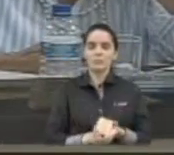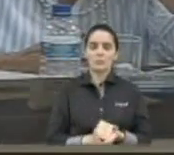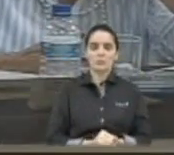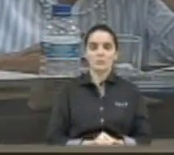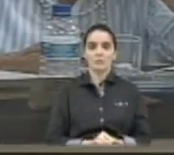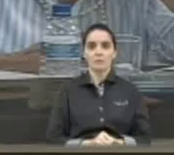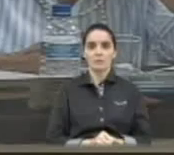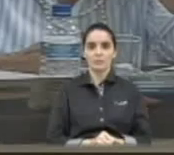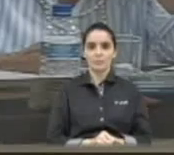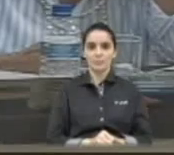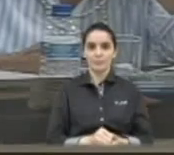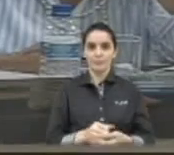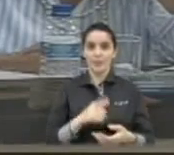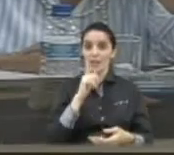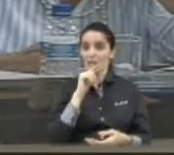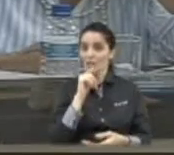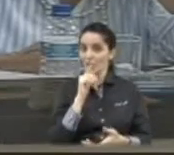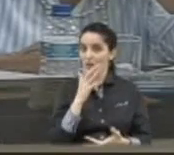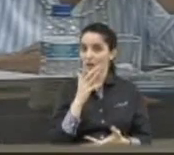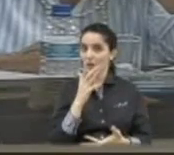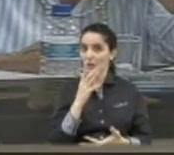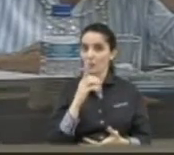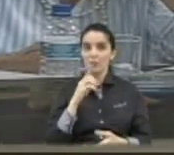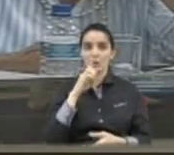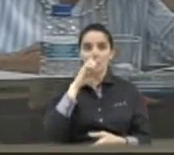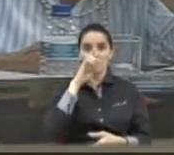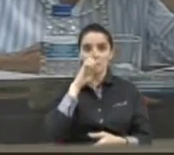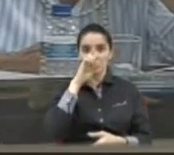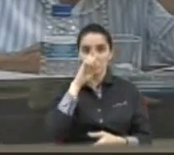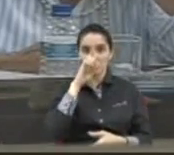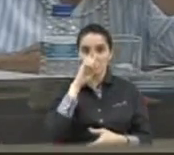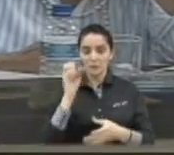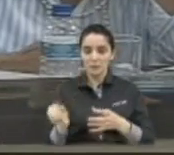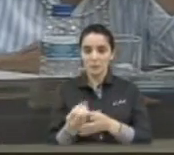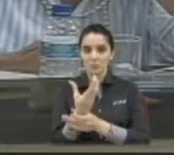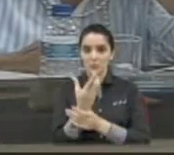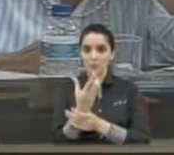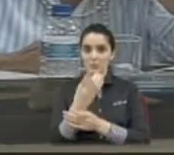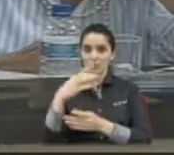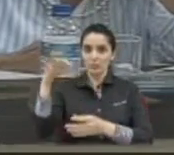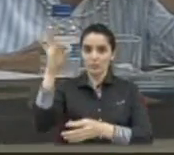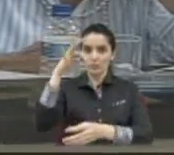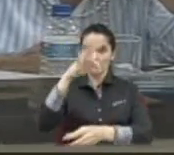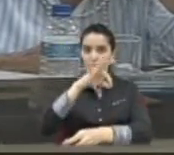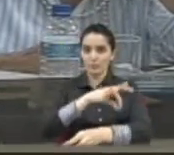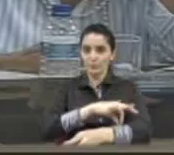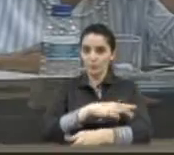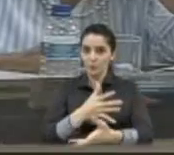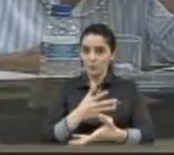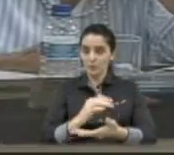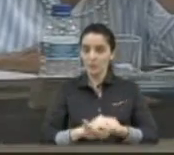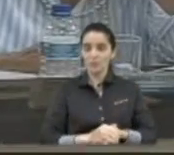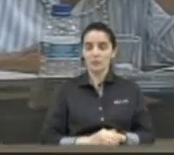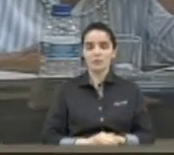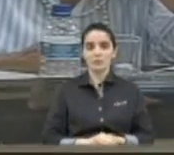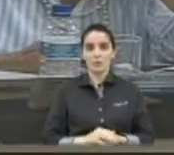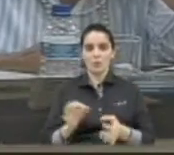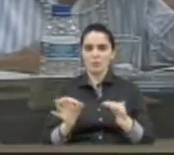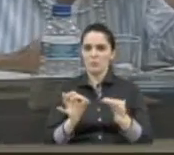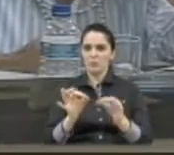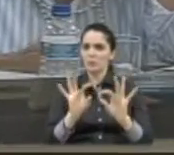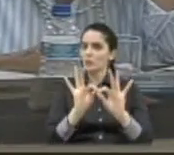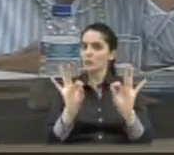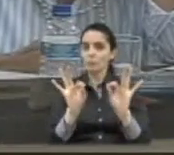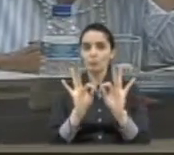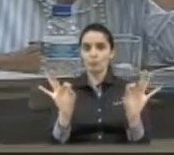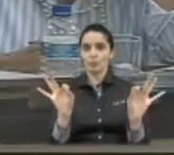esse acúmulo de água poderia ser um criador da dengue. Então, o projeto que a gente fez é bem simples, é